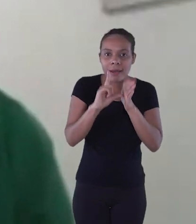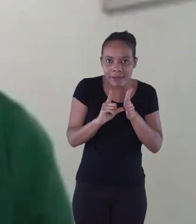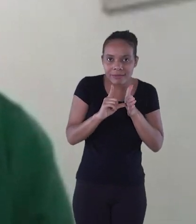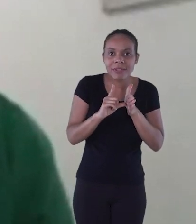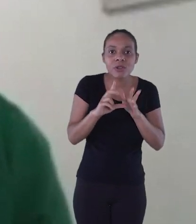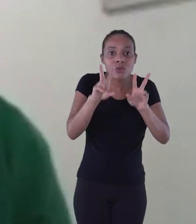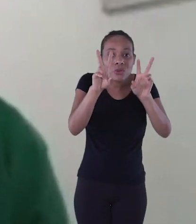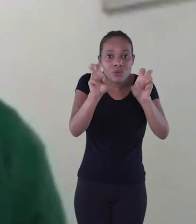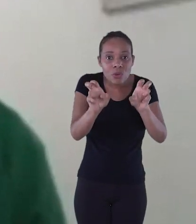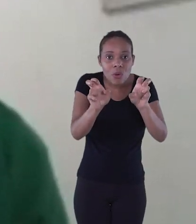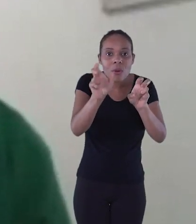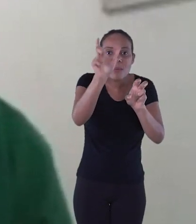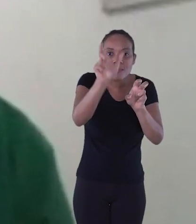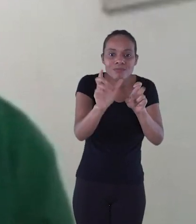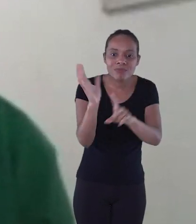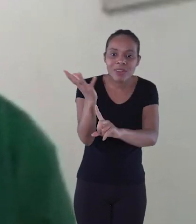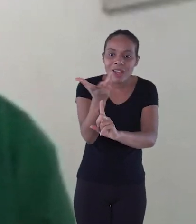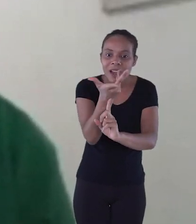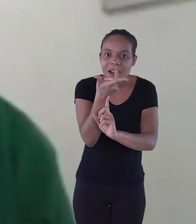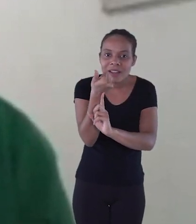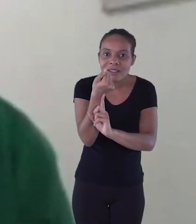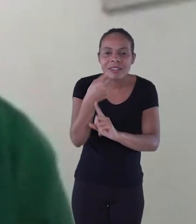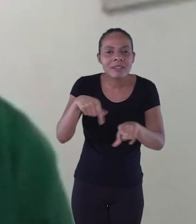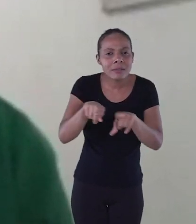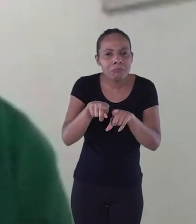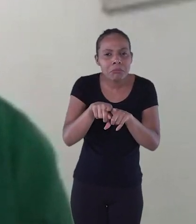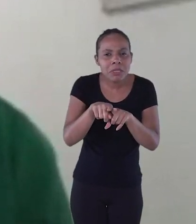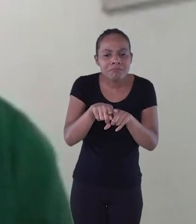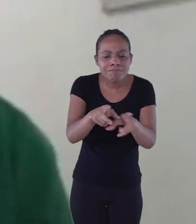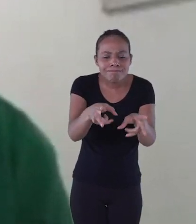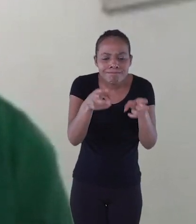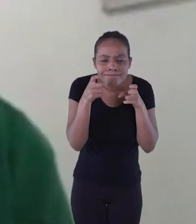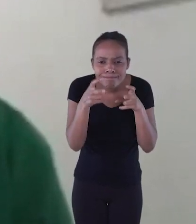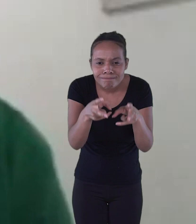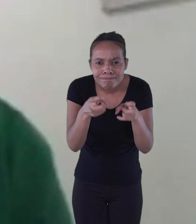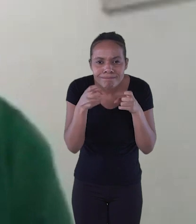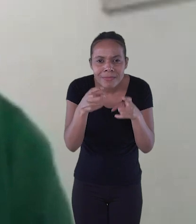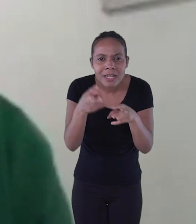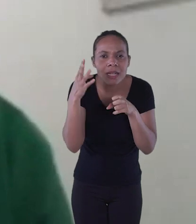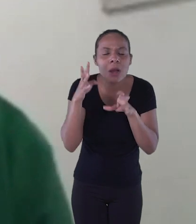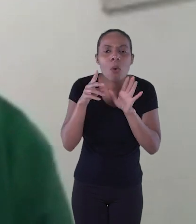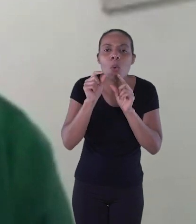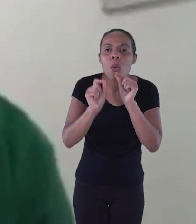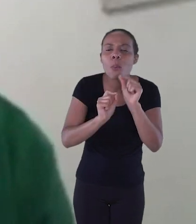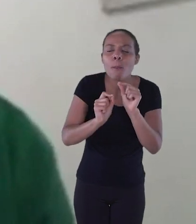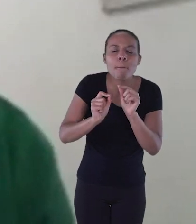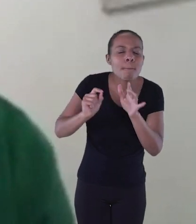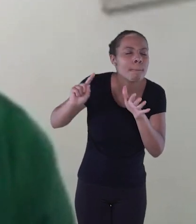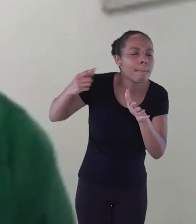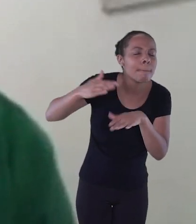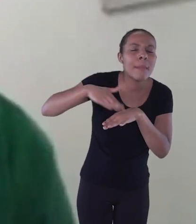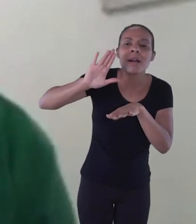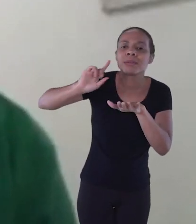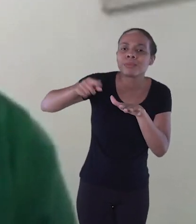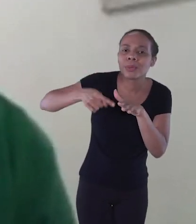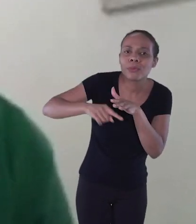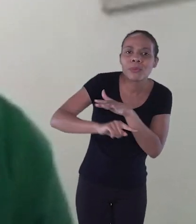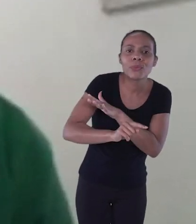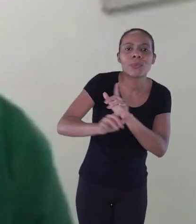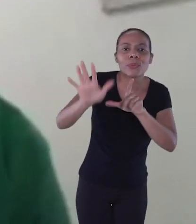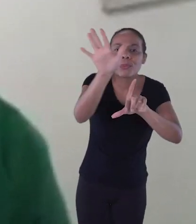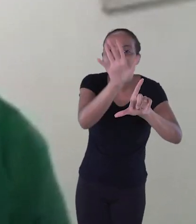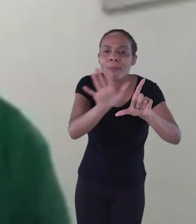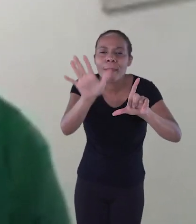um artista e, ao mesmo tempo, explorar o máximo dessa imaginação da representação. Né? Então, como havia personagens do